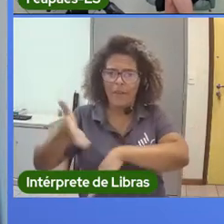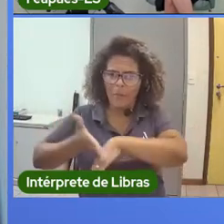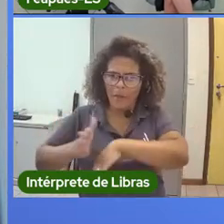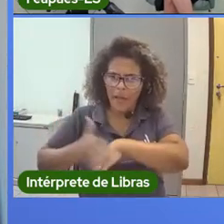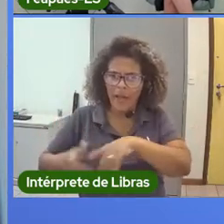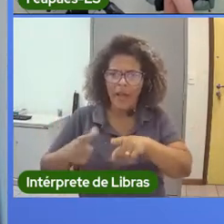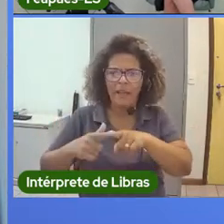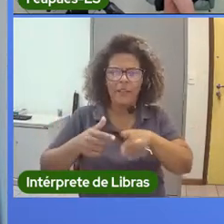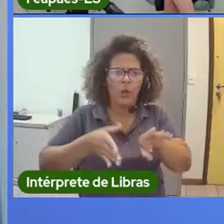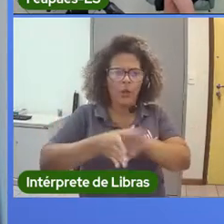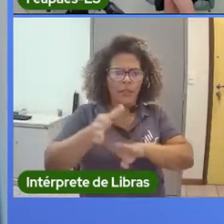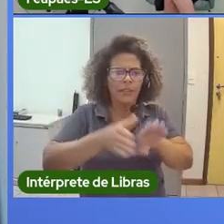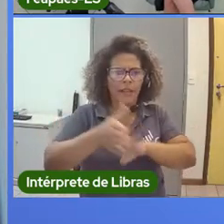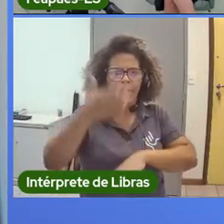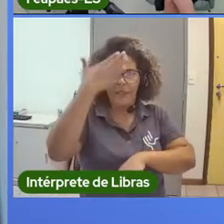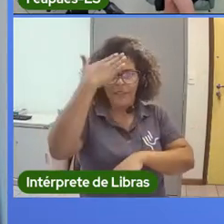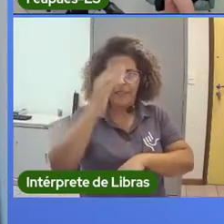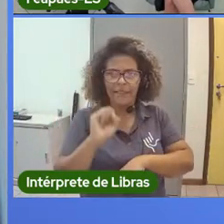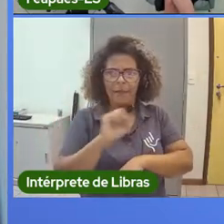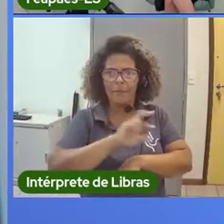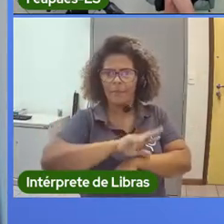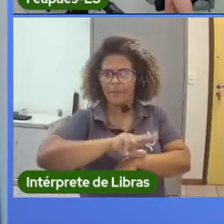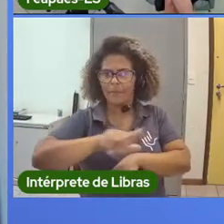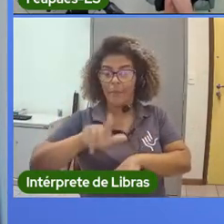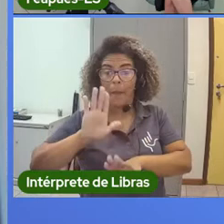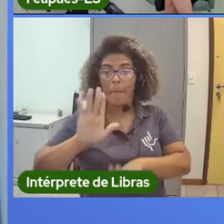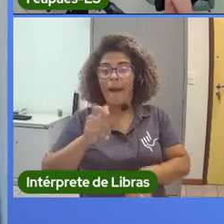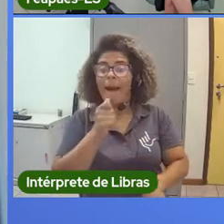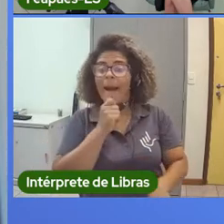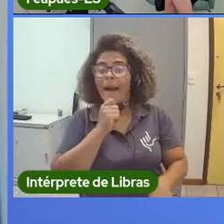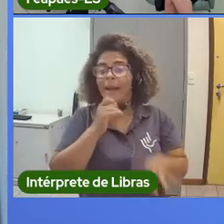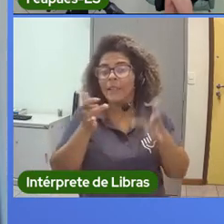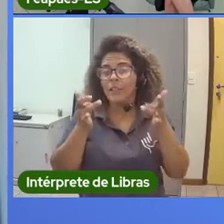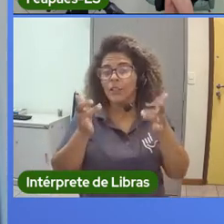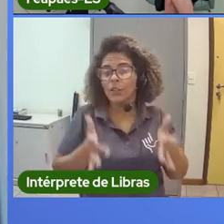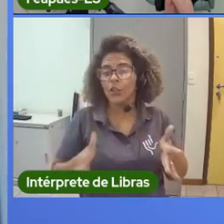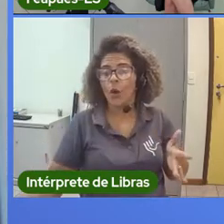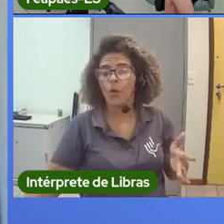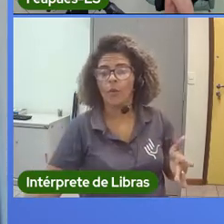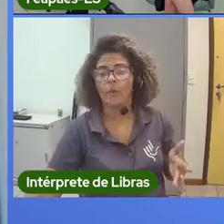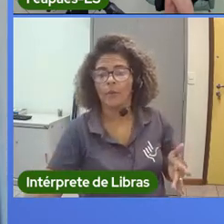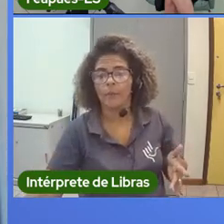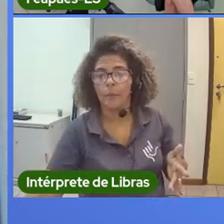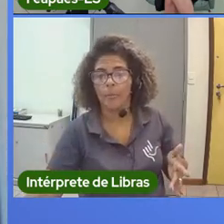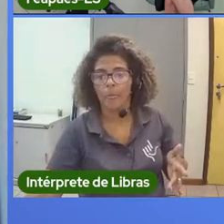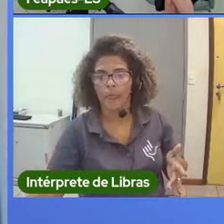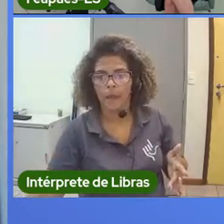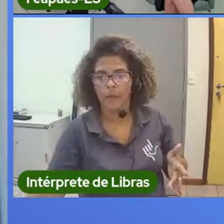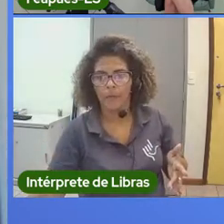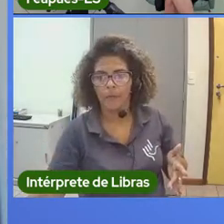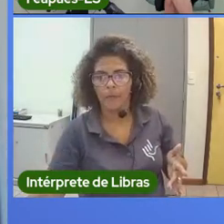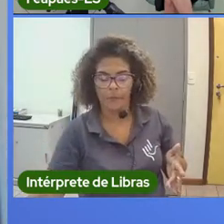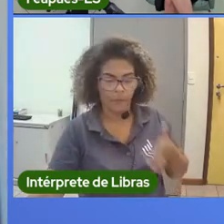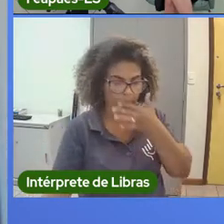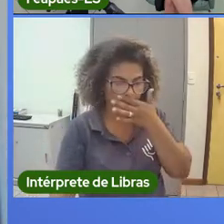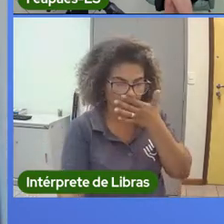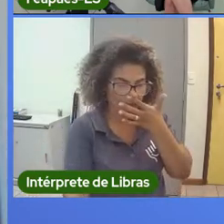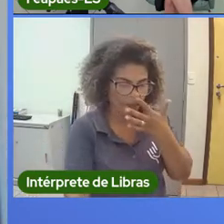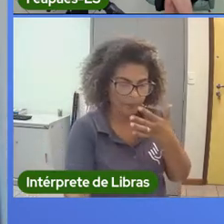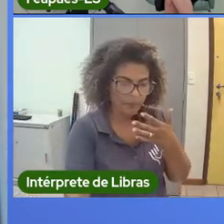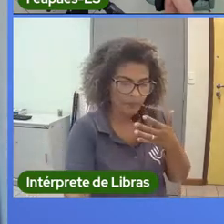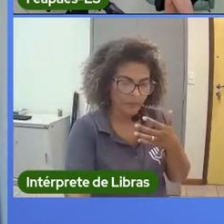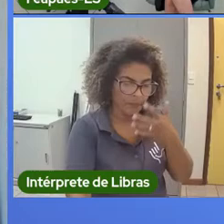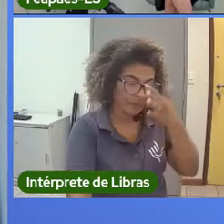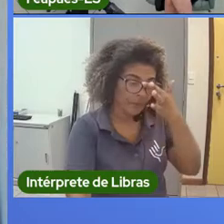orientava saberes, mas isso ainda tem um resquício aí no imaginário social, no senso comum, de que as pessoas